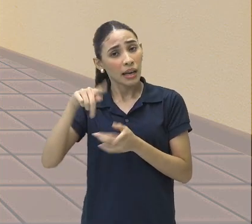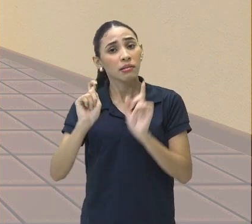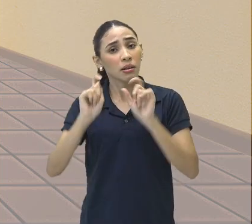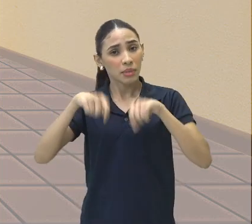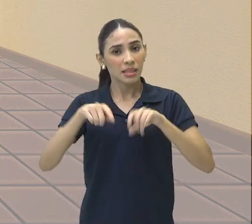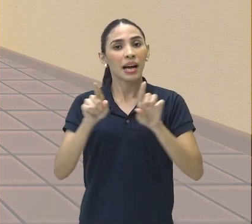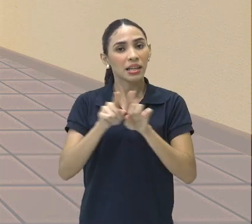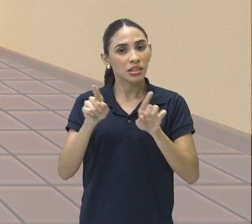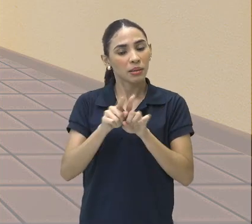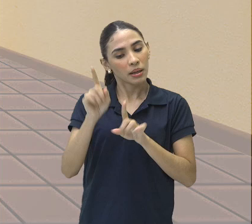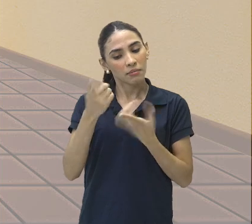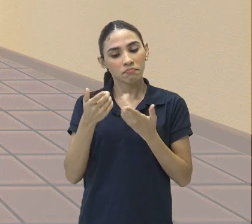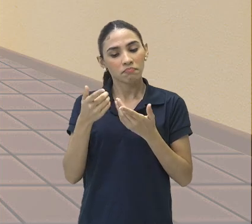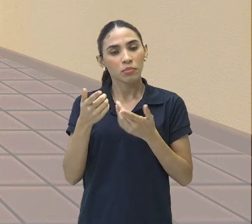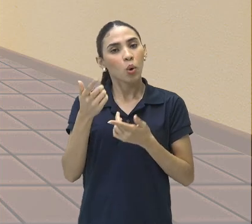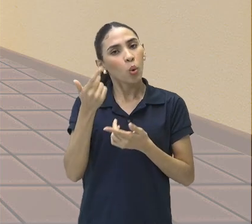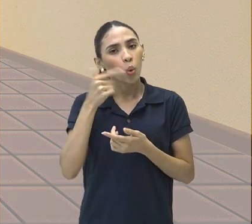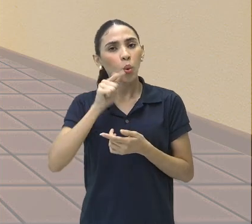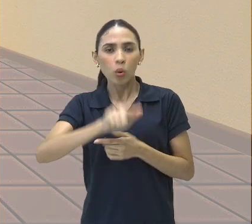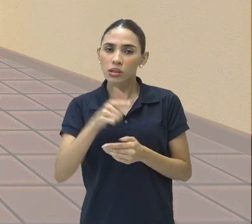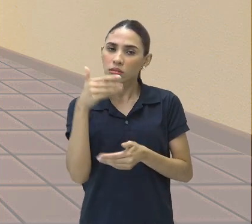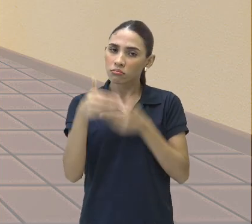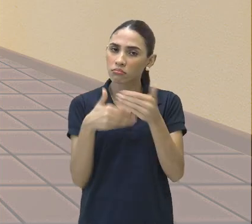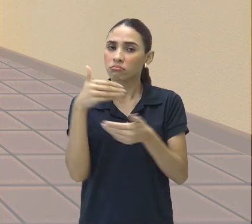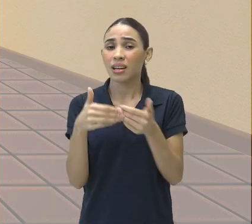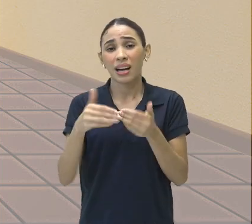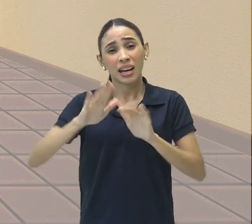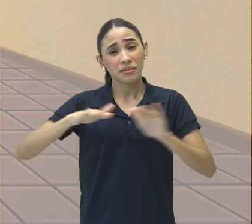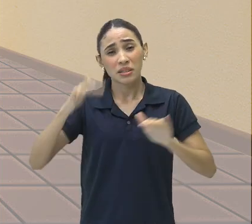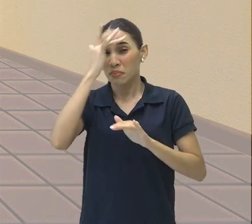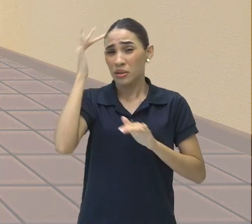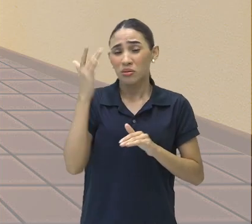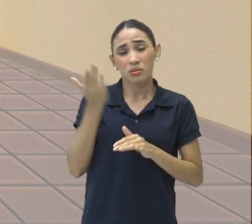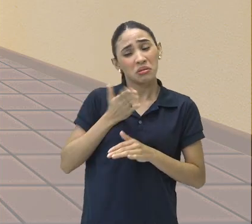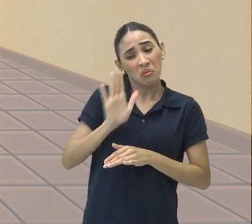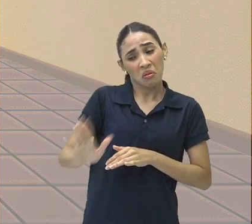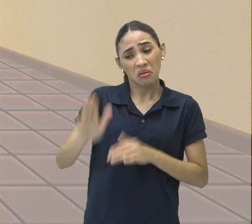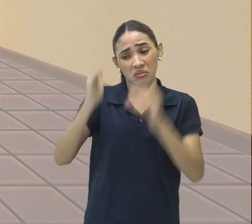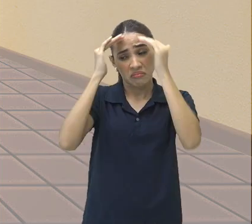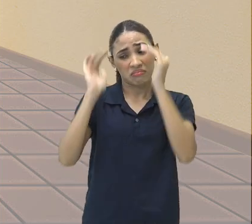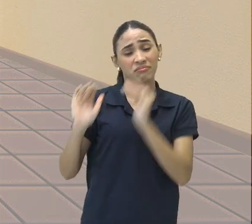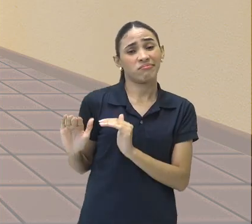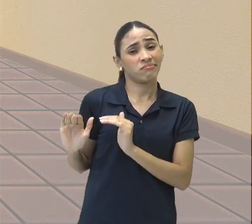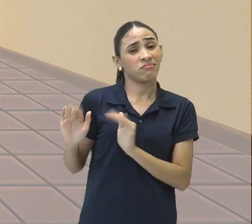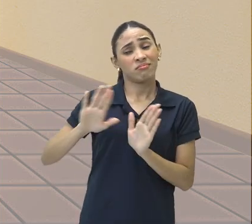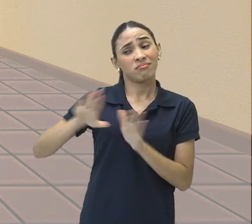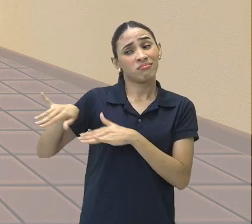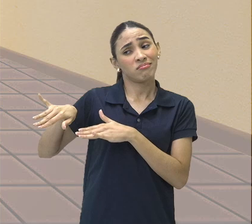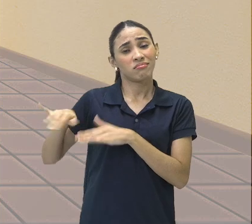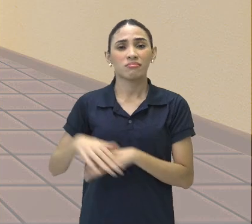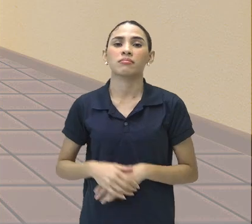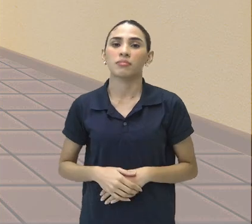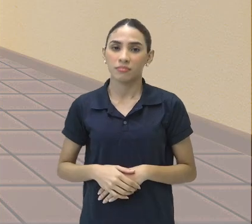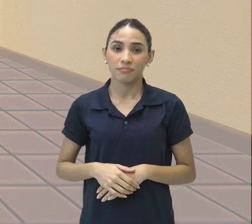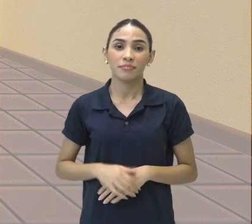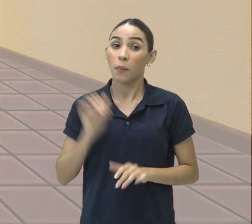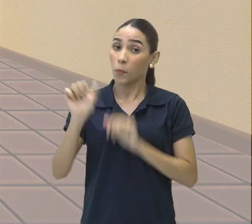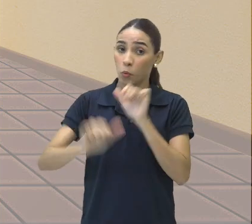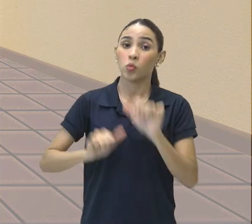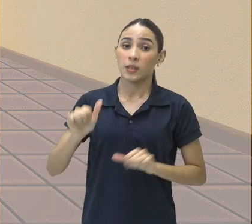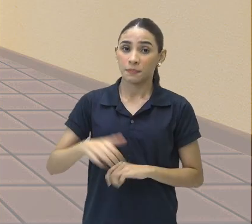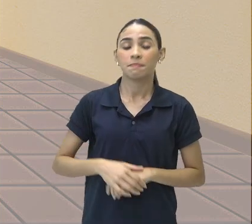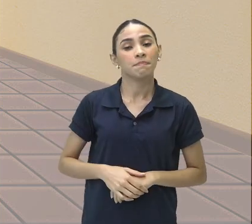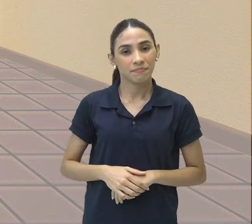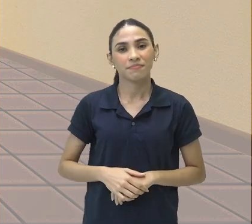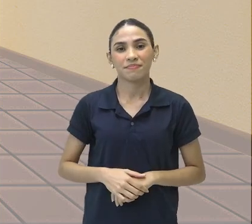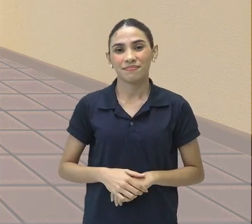capacidade de superar algumas dificuldades. Às vezes a pessoa não gosta de obedecer ninguém, né? Então ela vai para o outro lado do negócio, né?